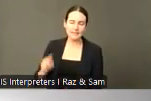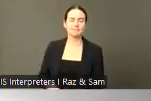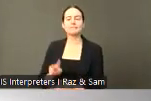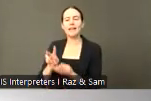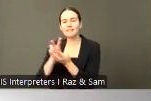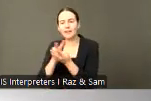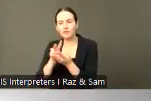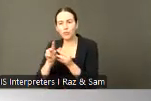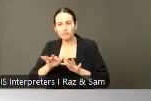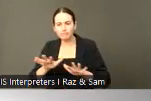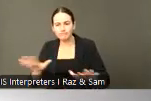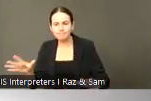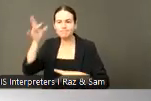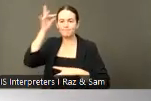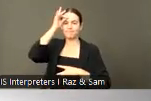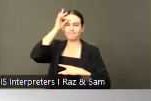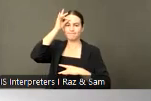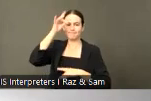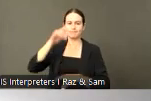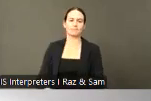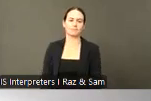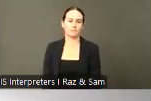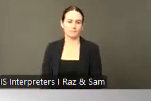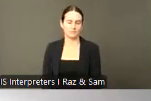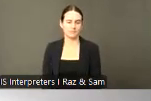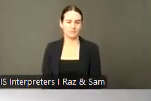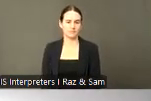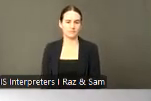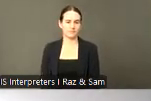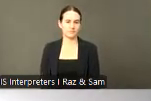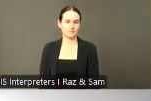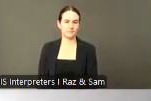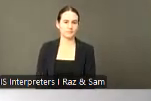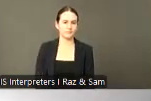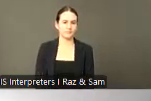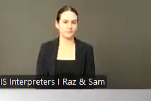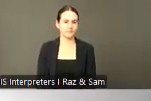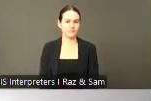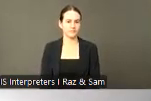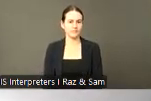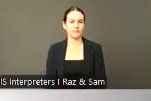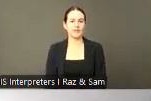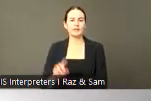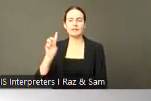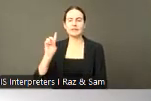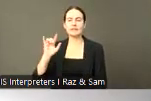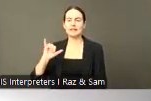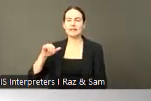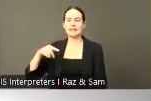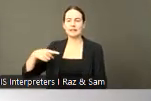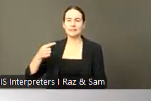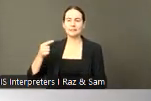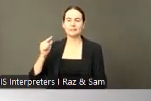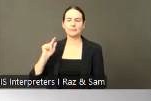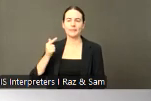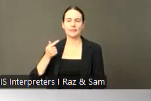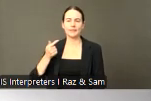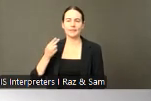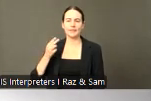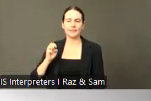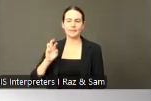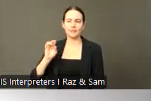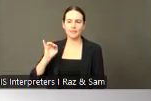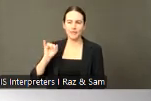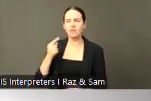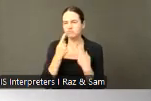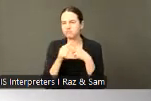leishmaniose, a infecção cutânea e mucocutânea, difteria e enfermidade de Chagas oral, assim como